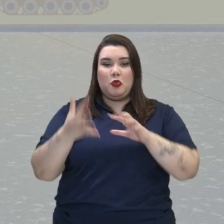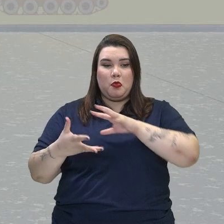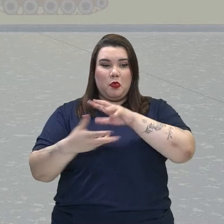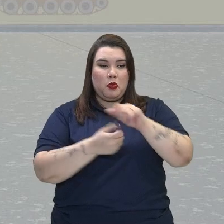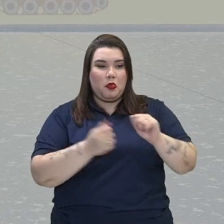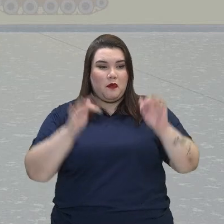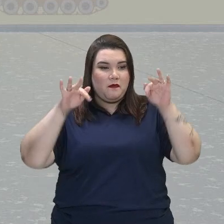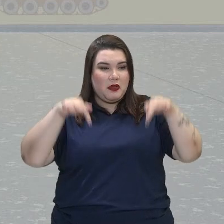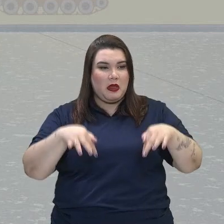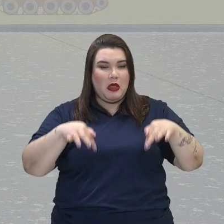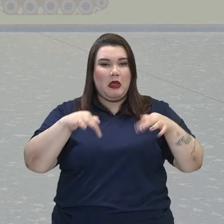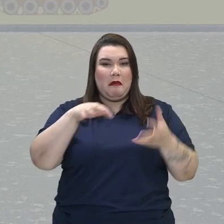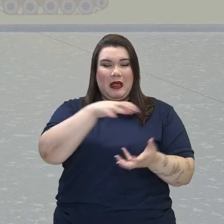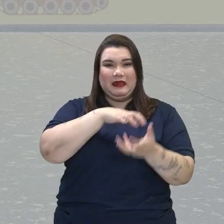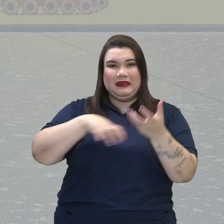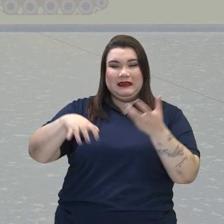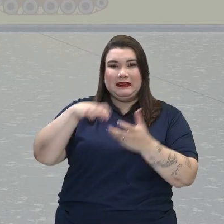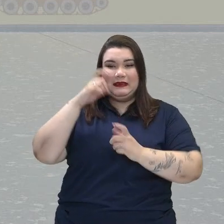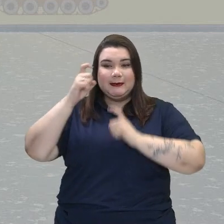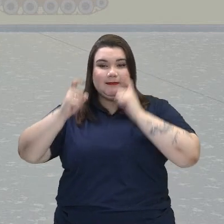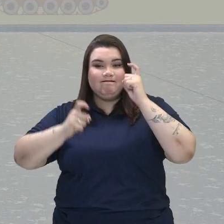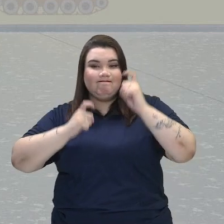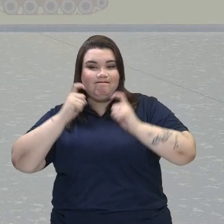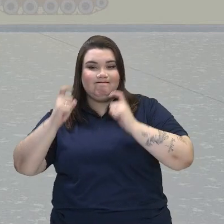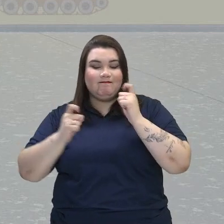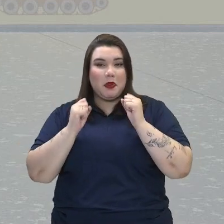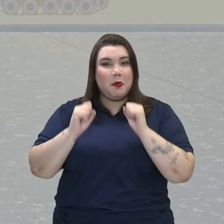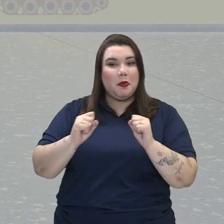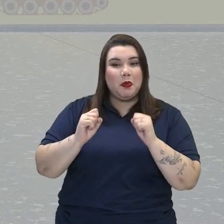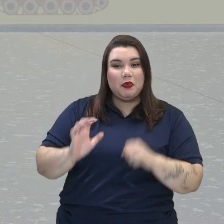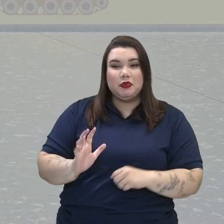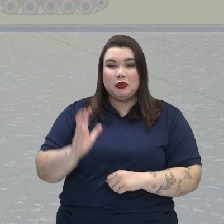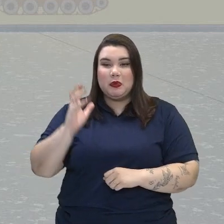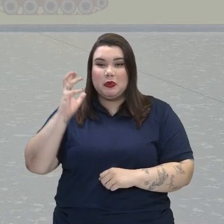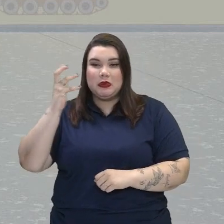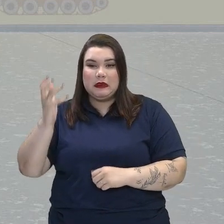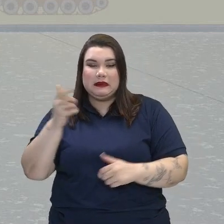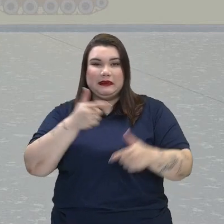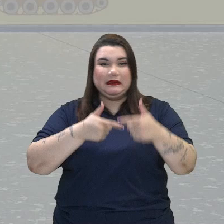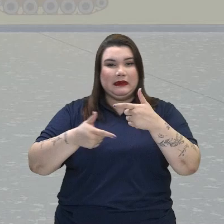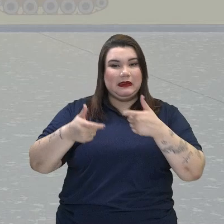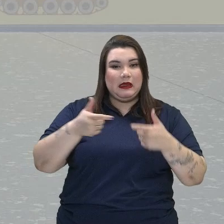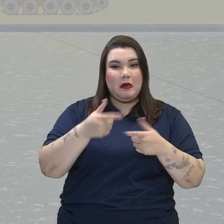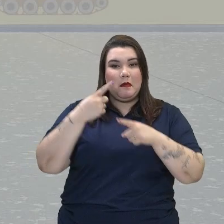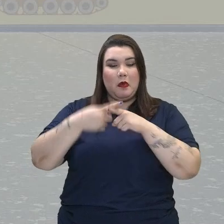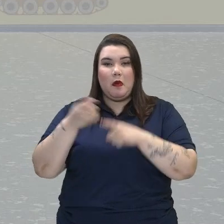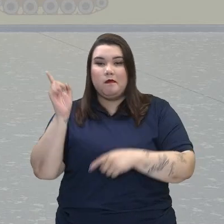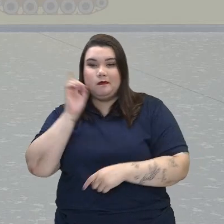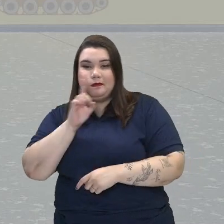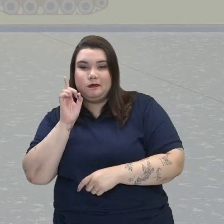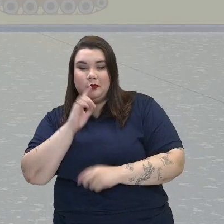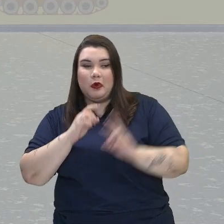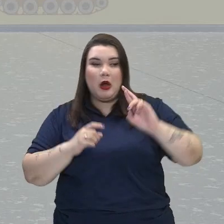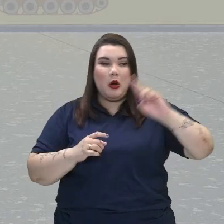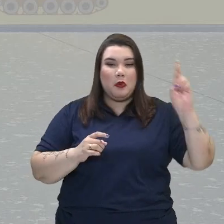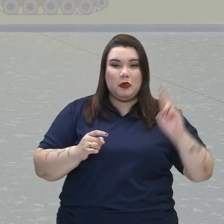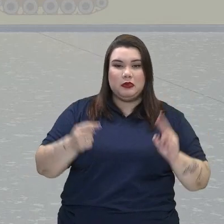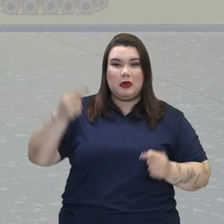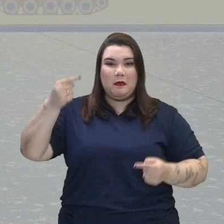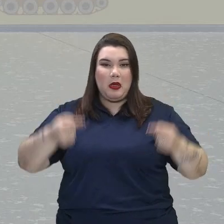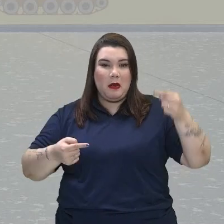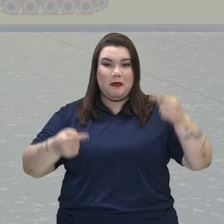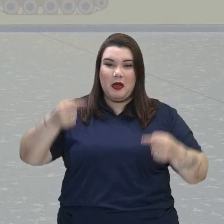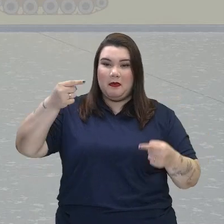o mundo vivia sob tensão de uma possível guerra. E como os Estados Unidos e a União Soviética